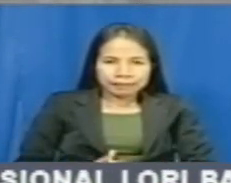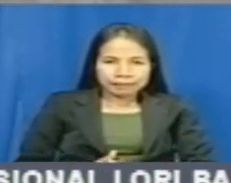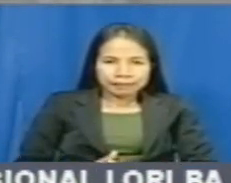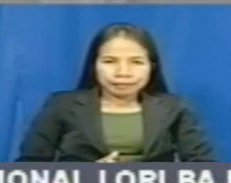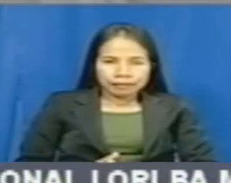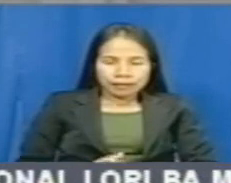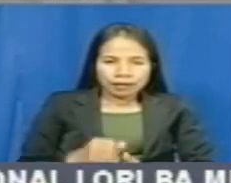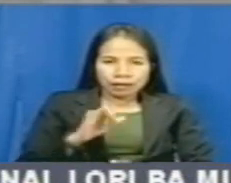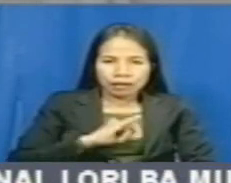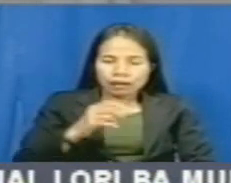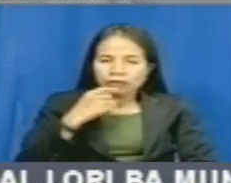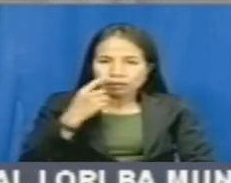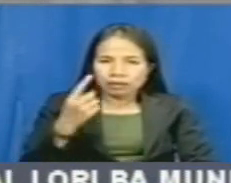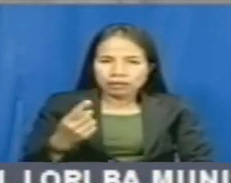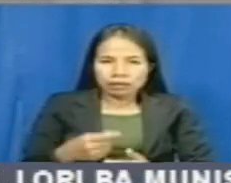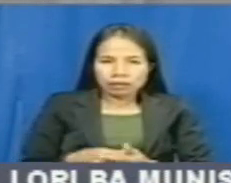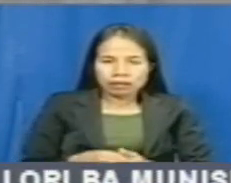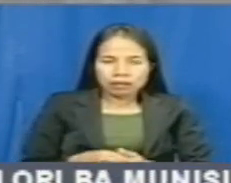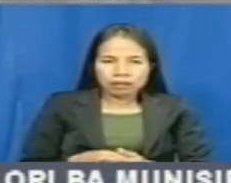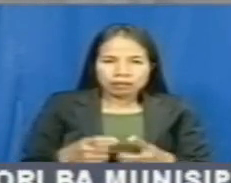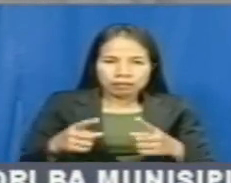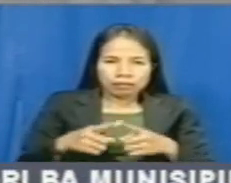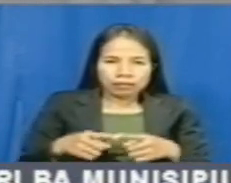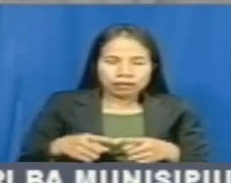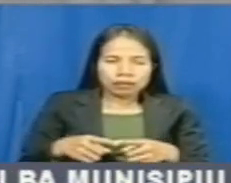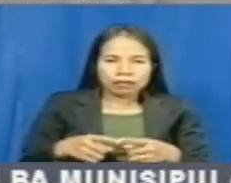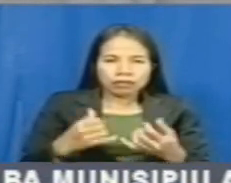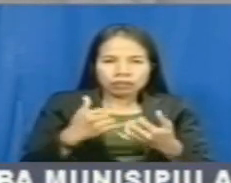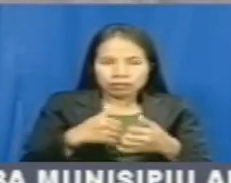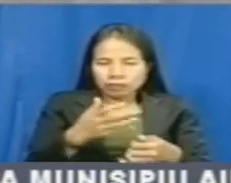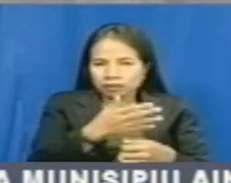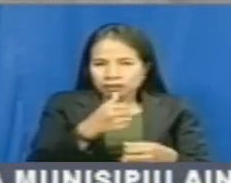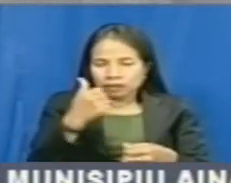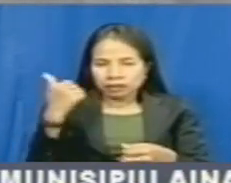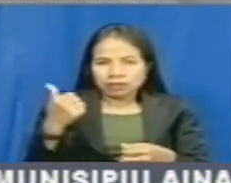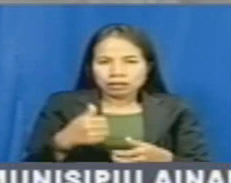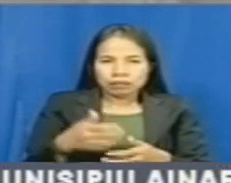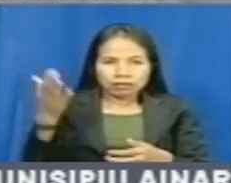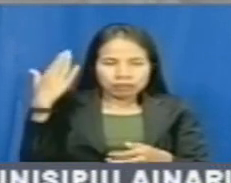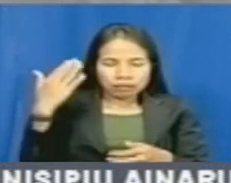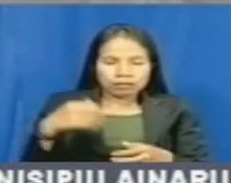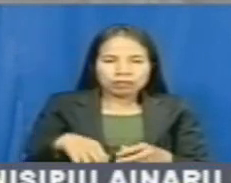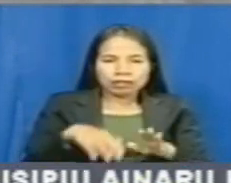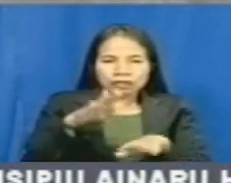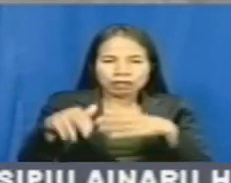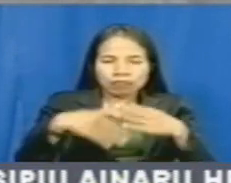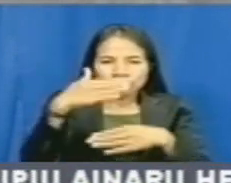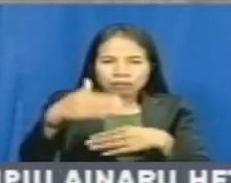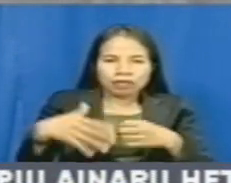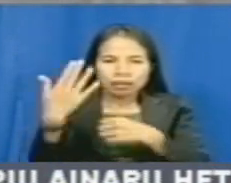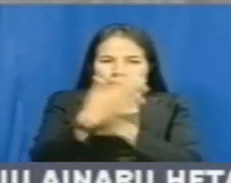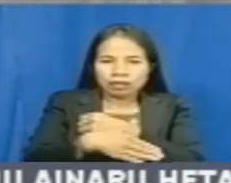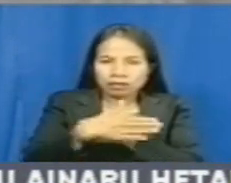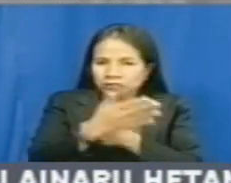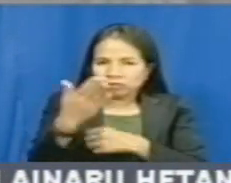nem vai ter um bar. Veterano soma, qual e dobe ser, mas tem grei de dia que nem é um para pegar cartoi. Na sauna, isso aí é esse